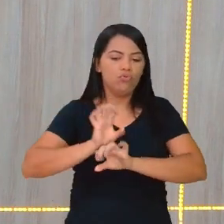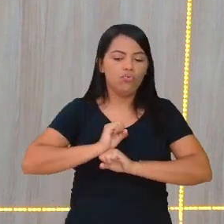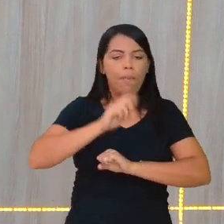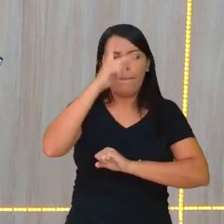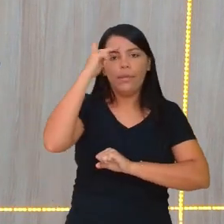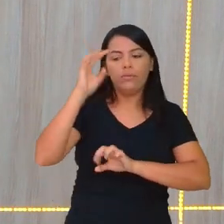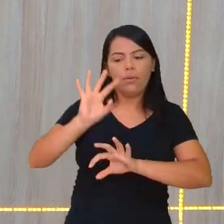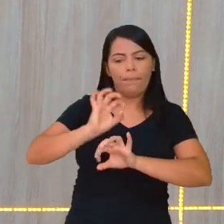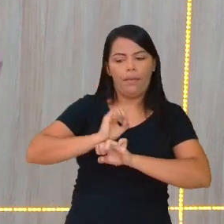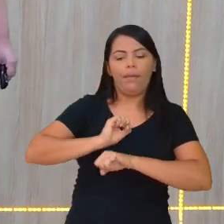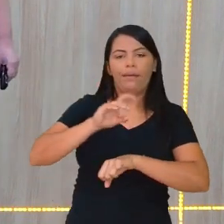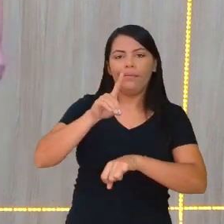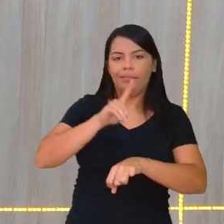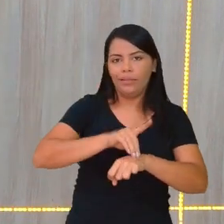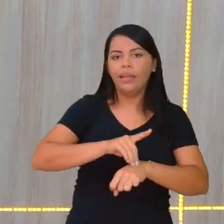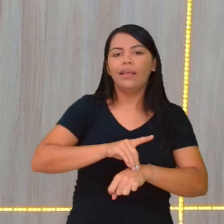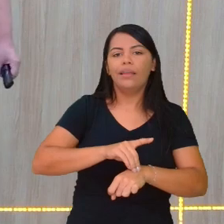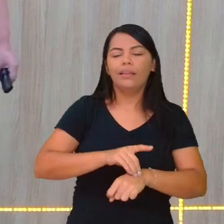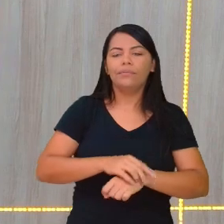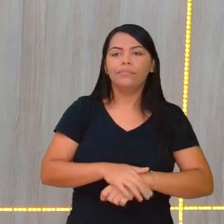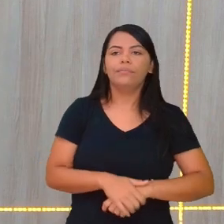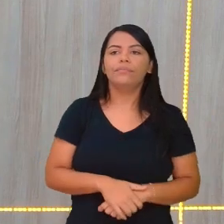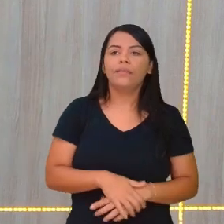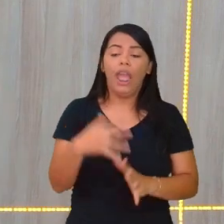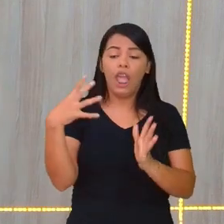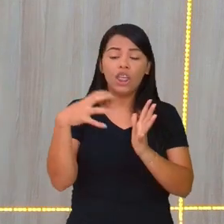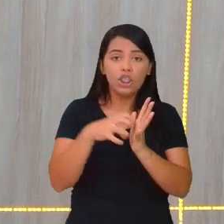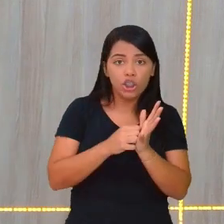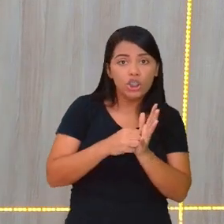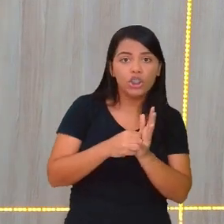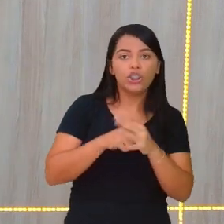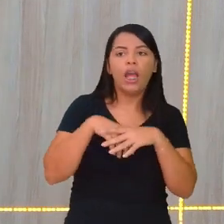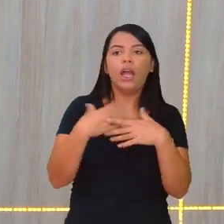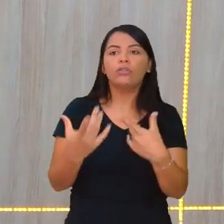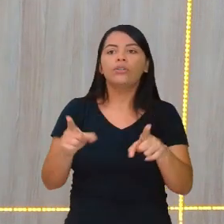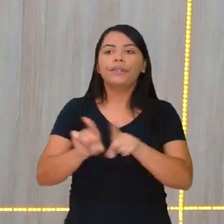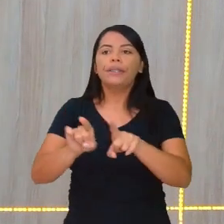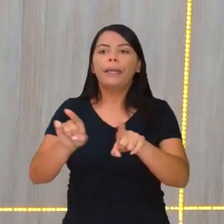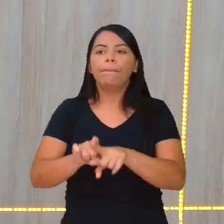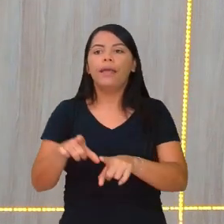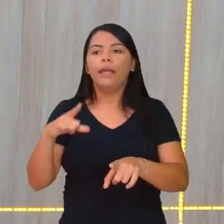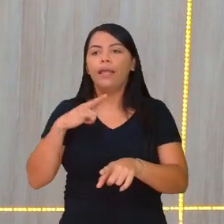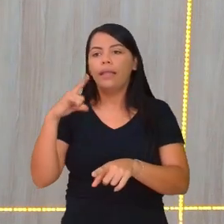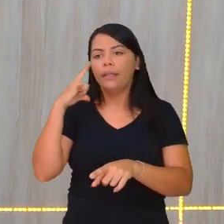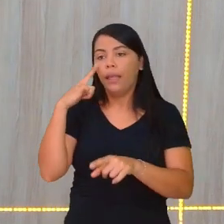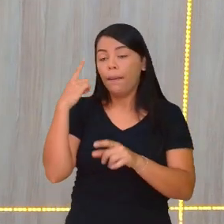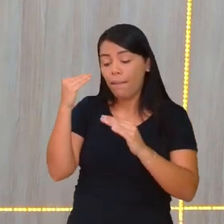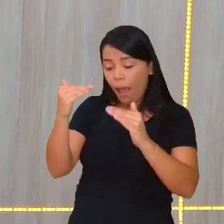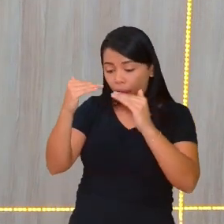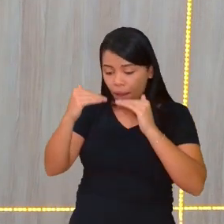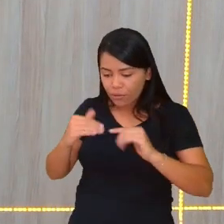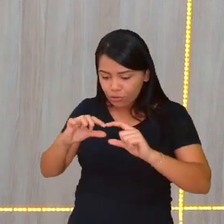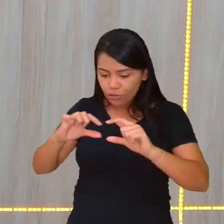fosse, ali no caso, é como se fosse o título. E aqui tem a fonte, gente. Adaptado